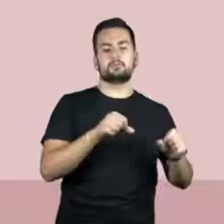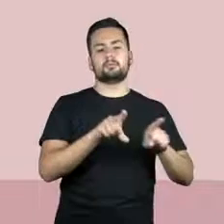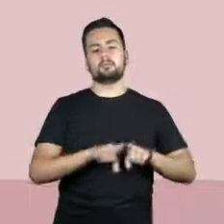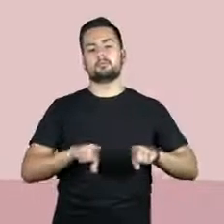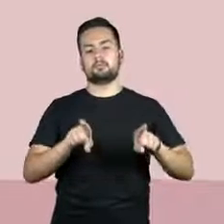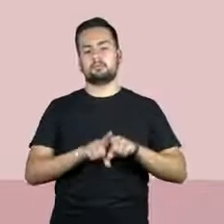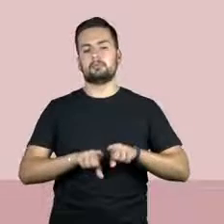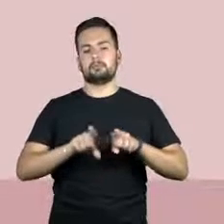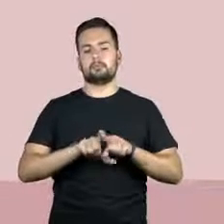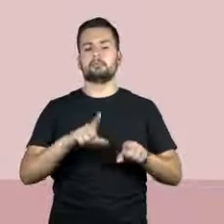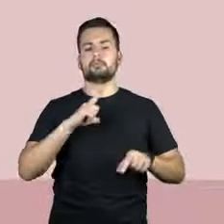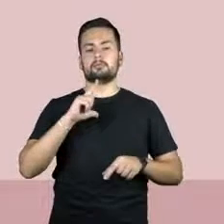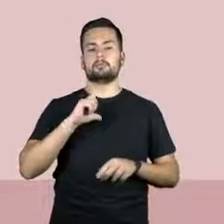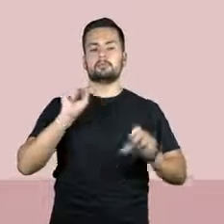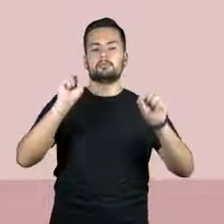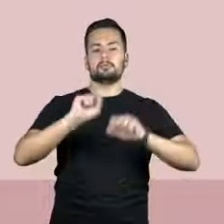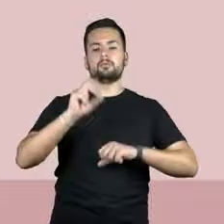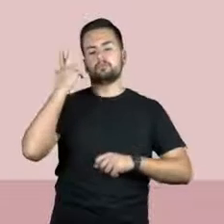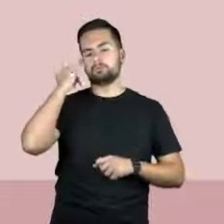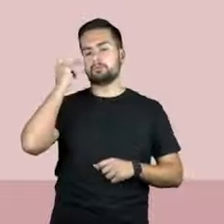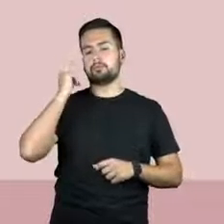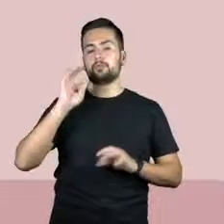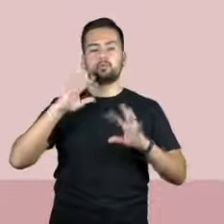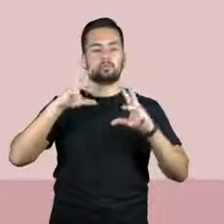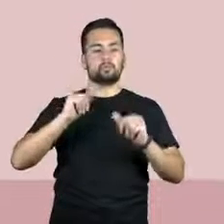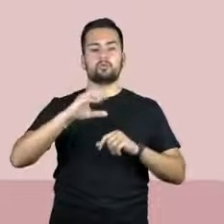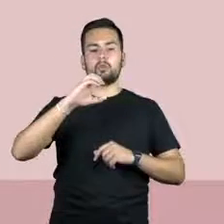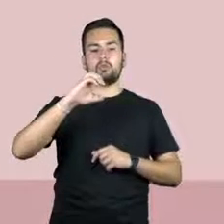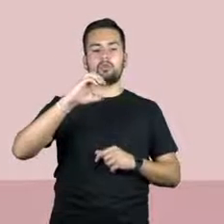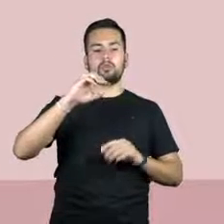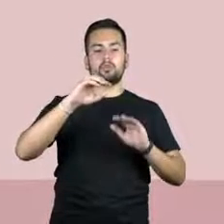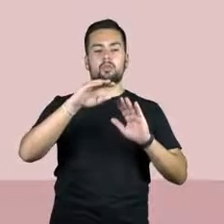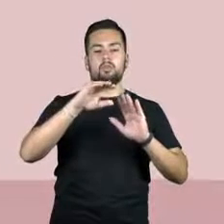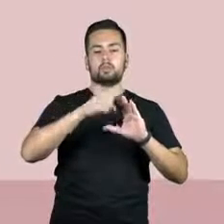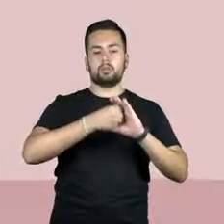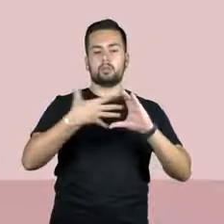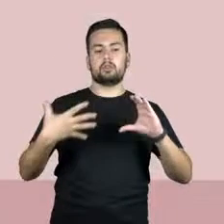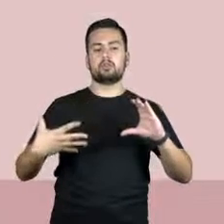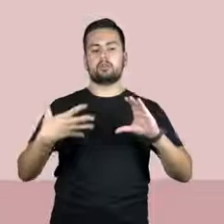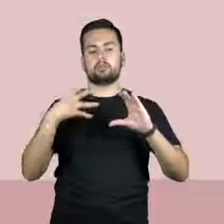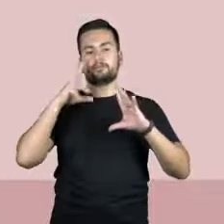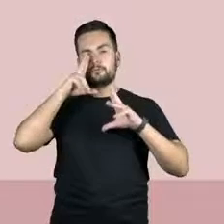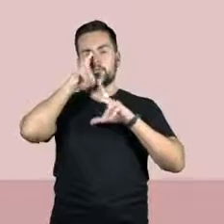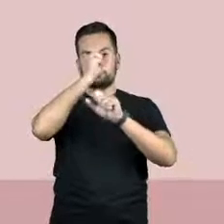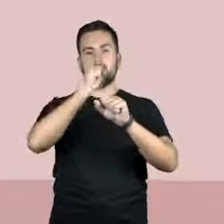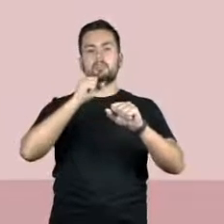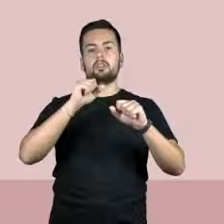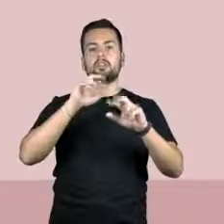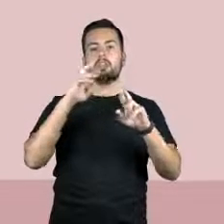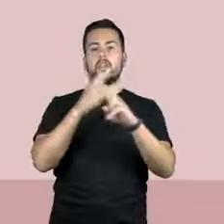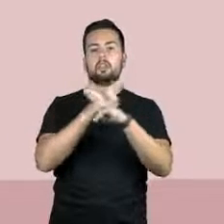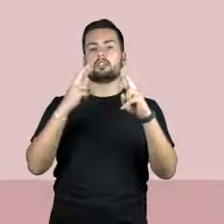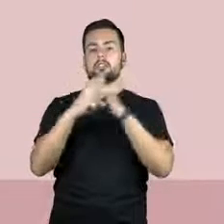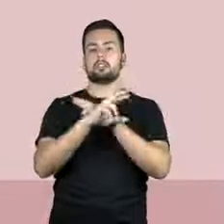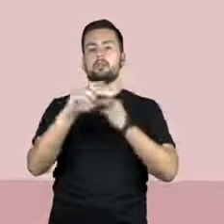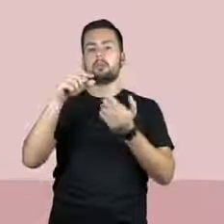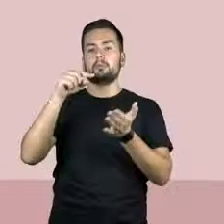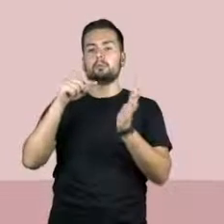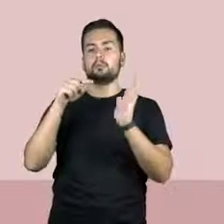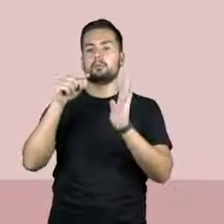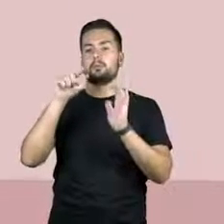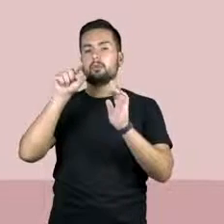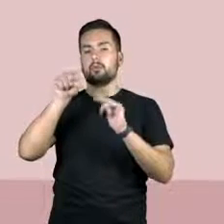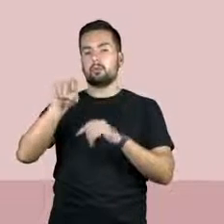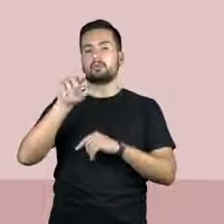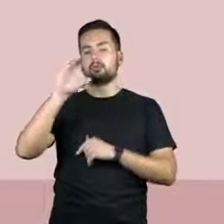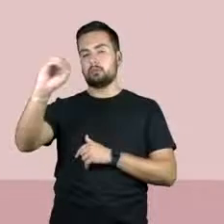uma componente normal. E todas essas componentes de forças em relação a um ponto O, por exemplo, geram momentos. Né? Eu